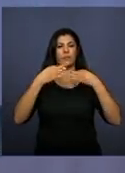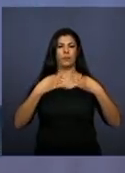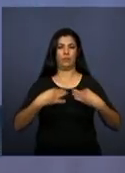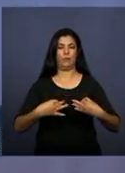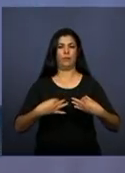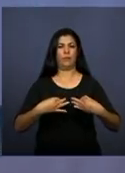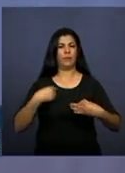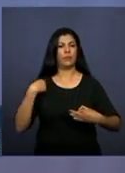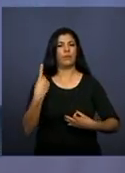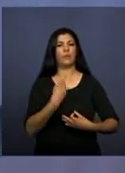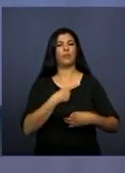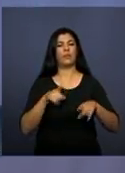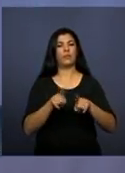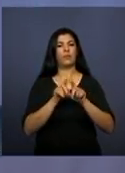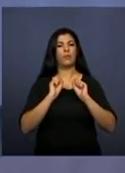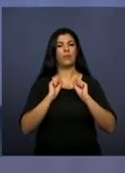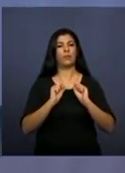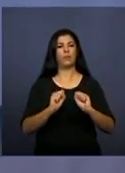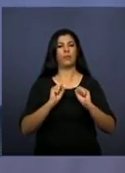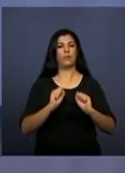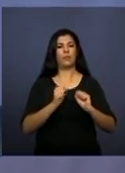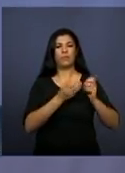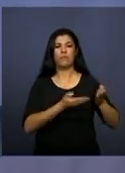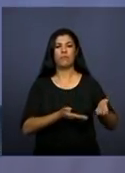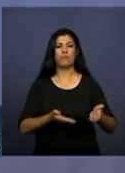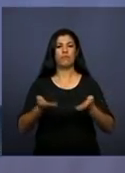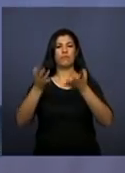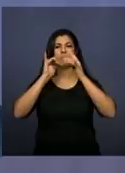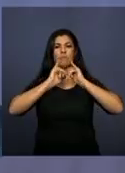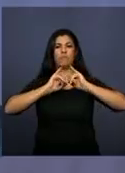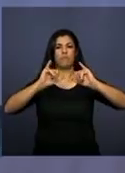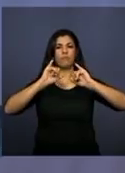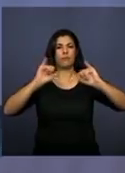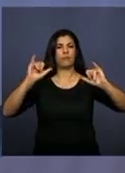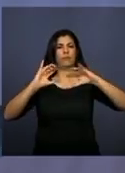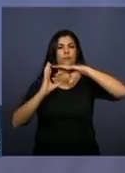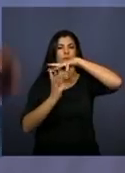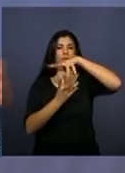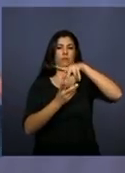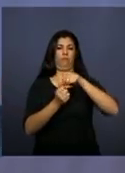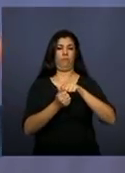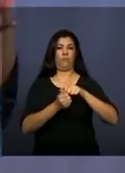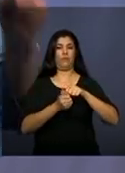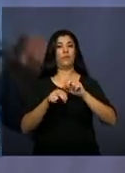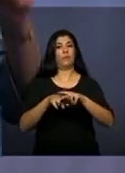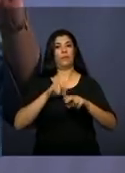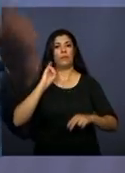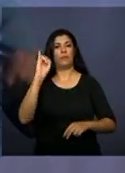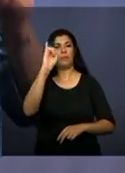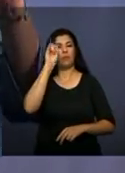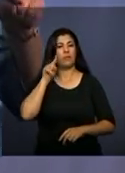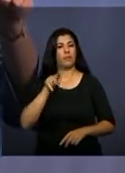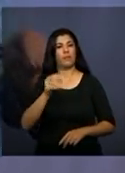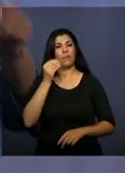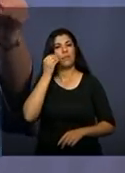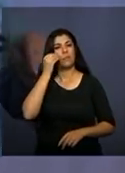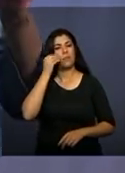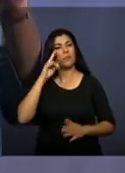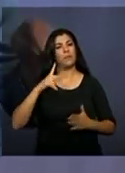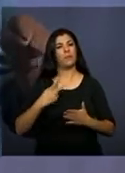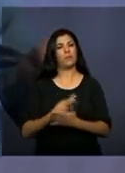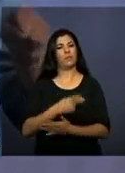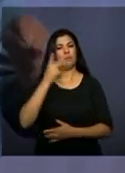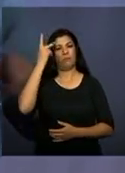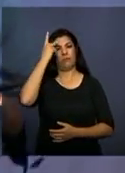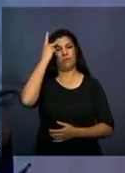nós podemos levar para o mundo. Daí a importância dessa experiência aqui